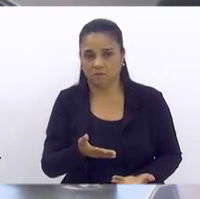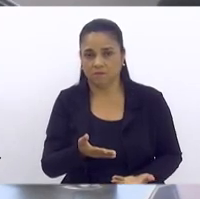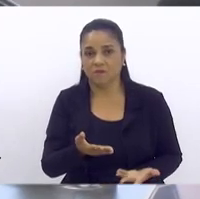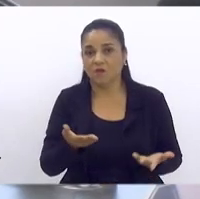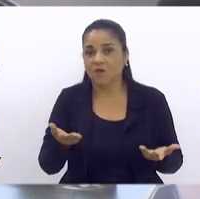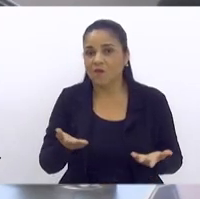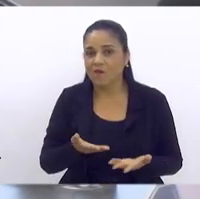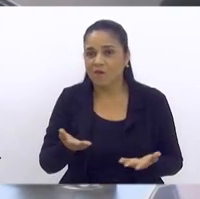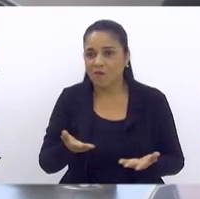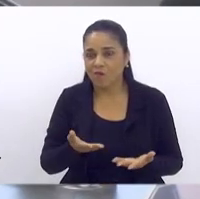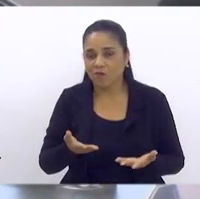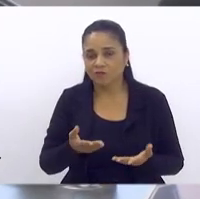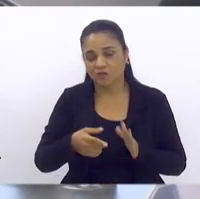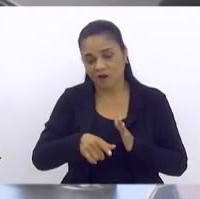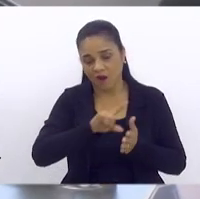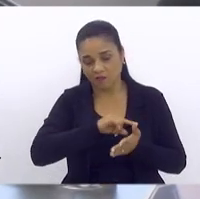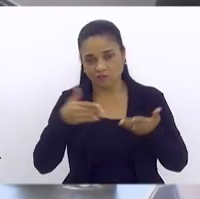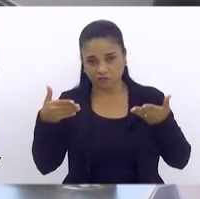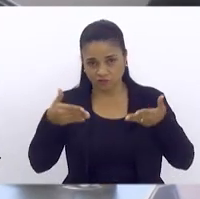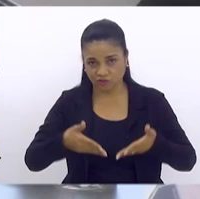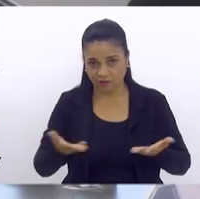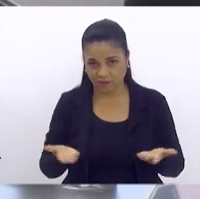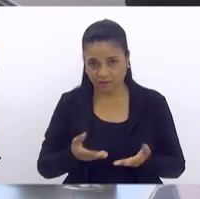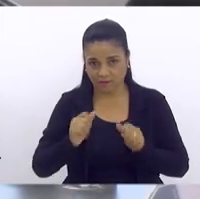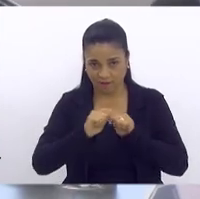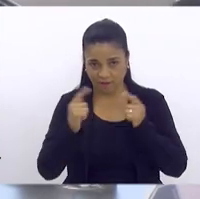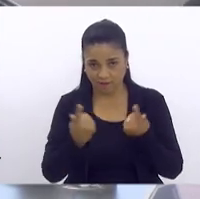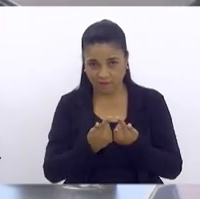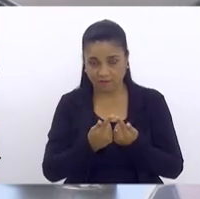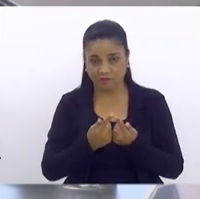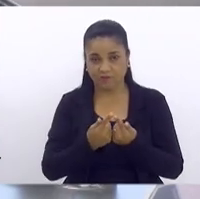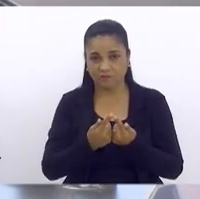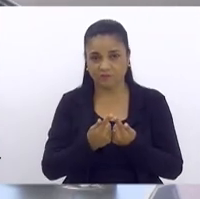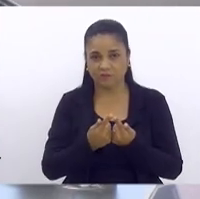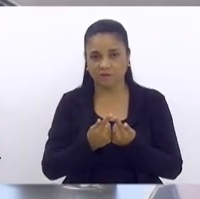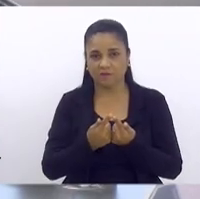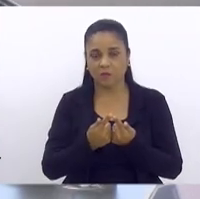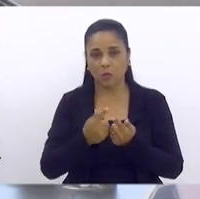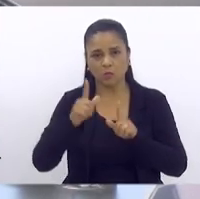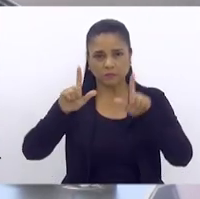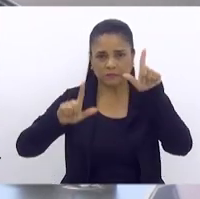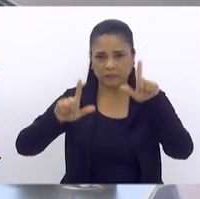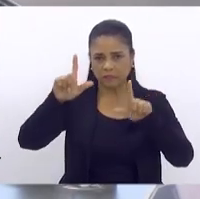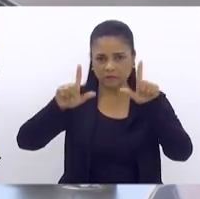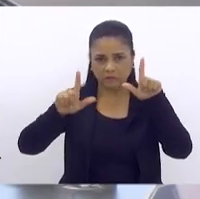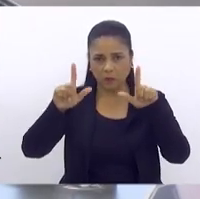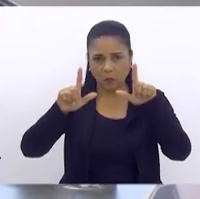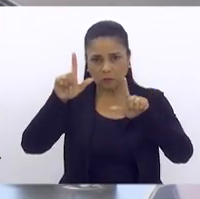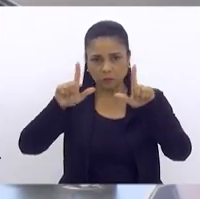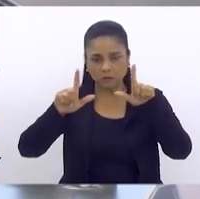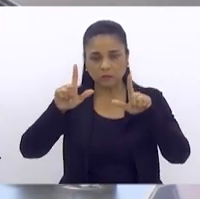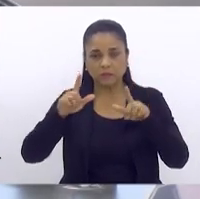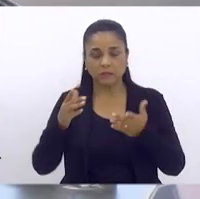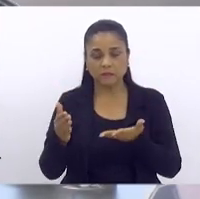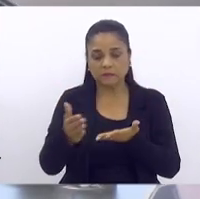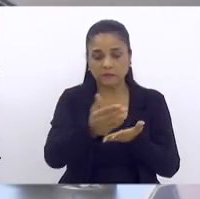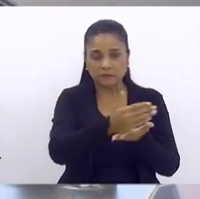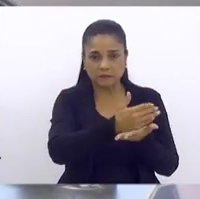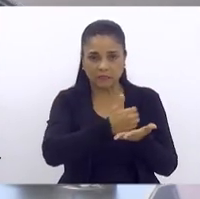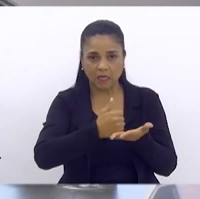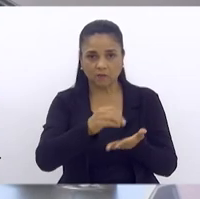Hoje, quando a gente vim para cá, eu passei em frente a um canal de TV e dados da Polícia